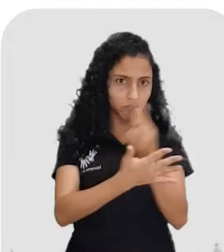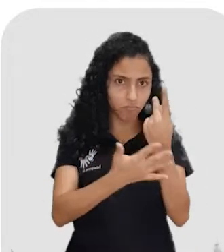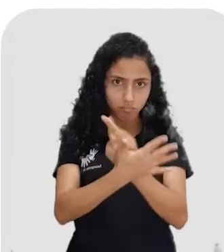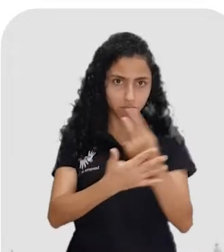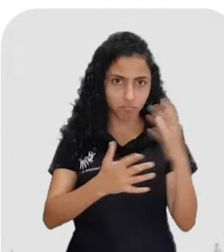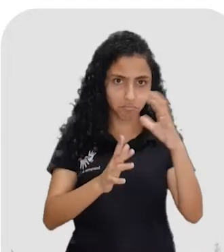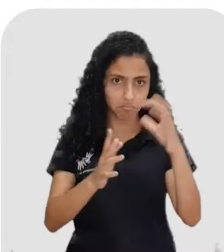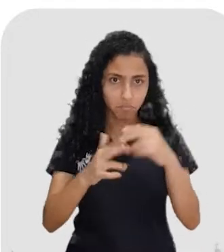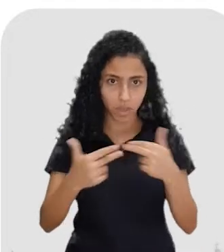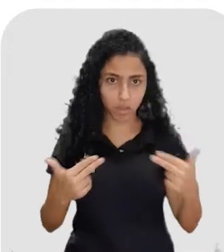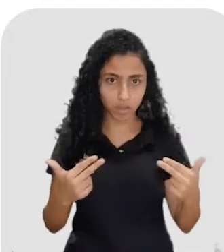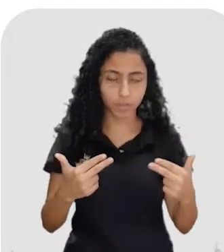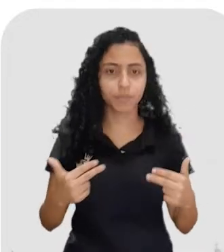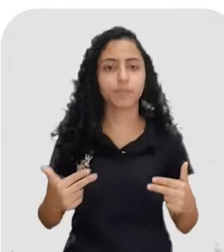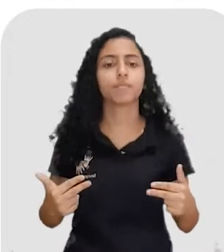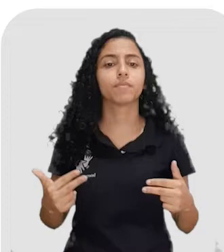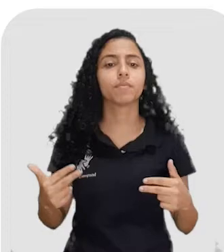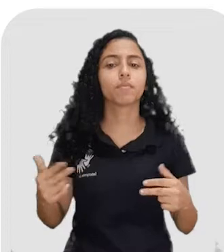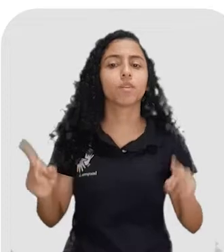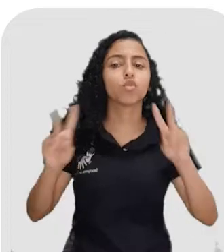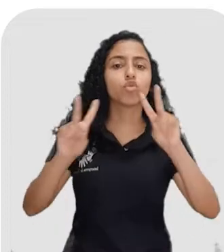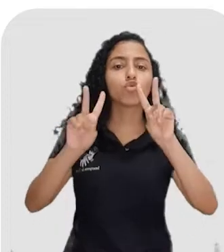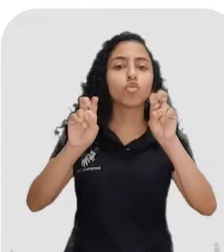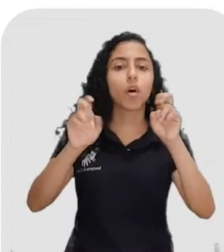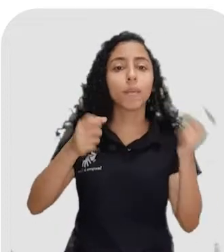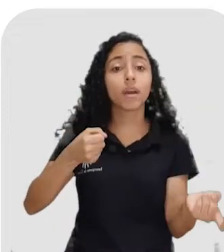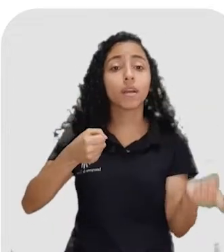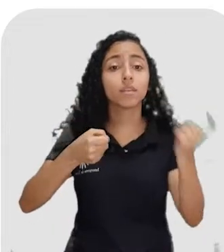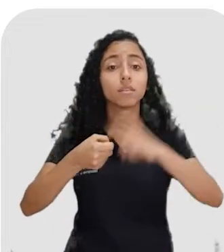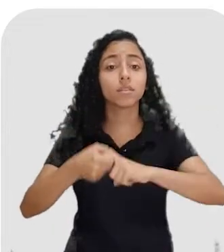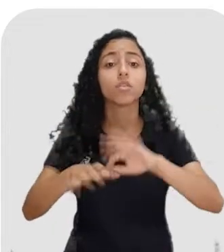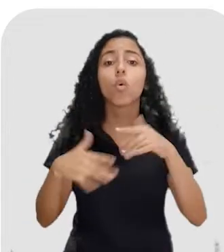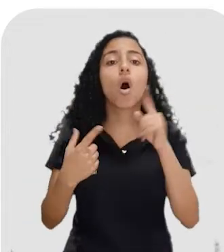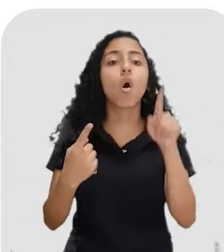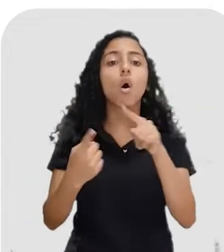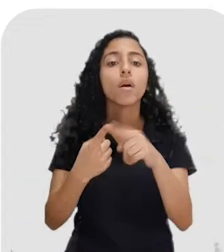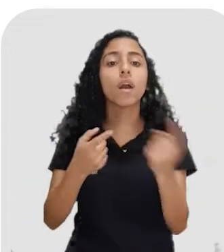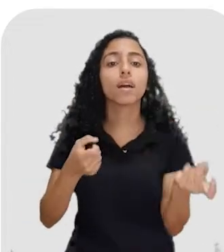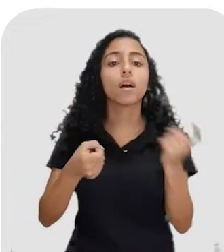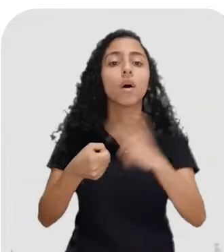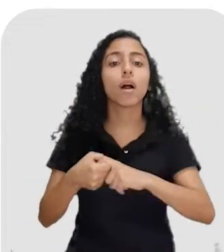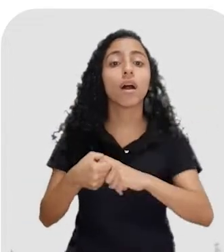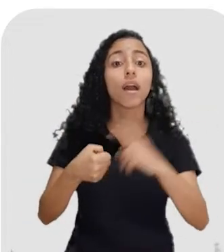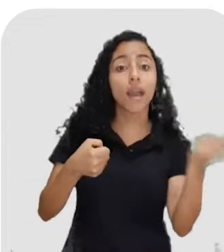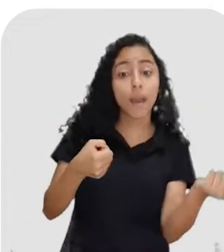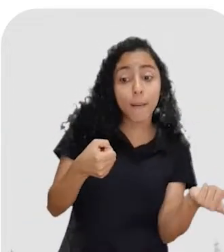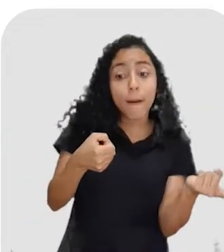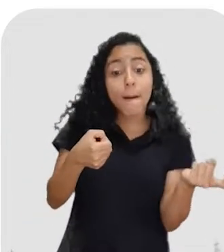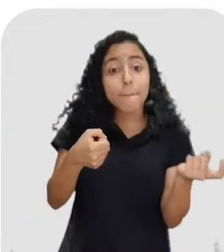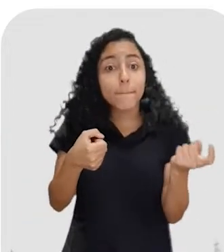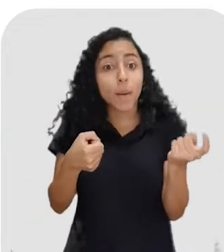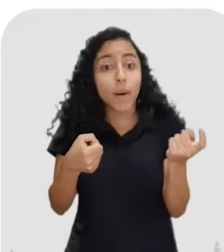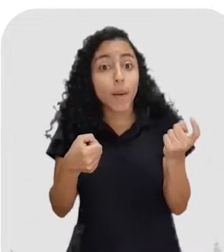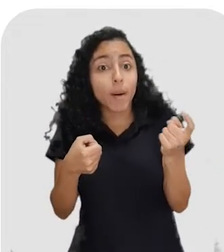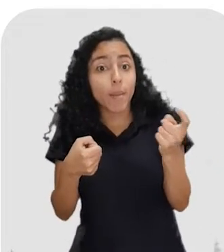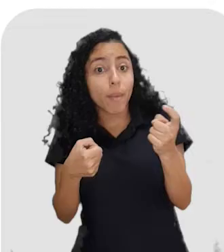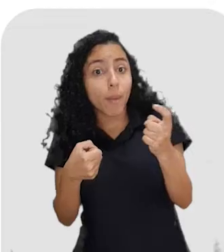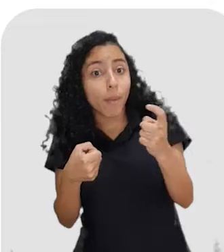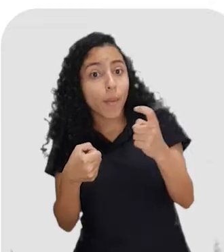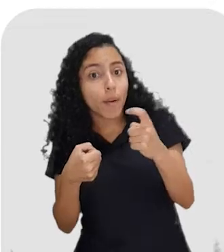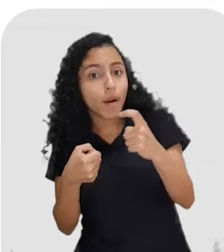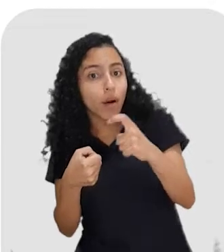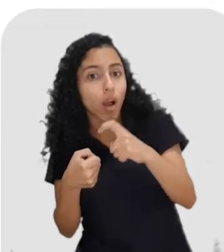perturbação, ou por vários. O que a gente quer quando a gente está falando da restauração, né? Qual que é a meta dela? É conduzir de volta